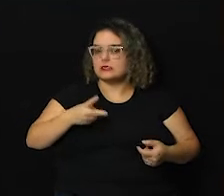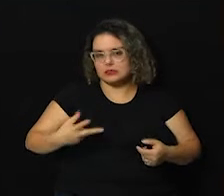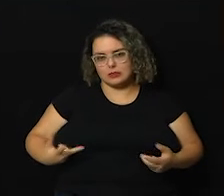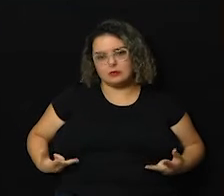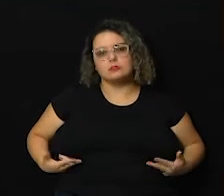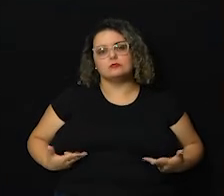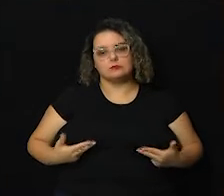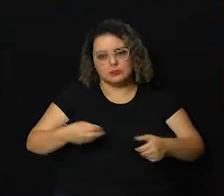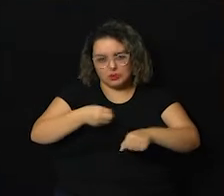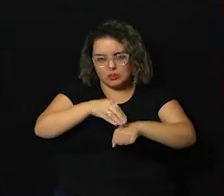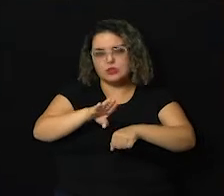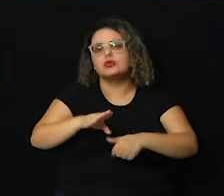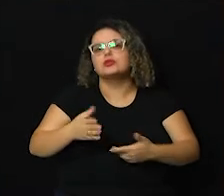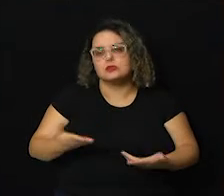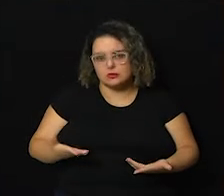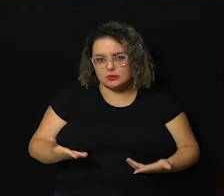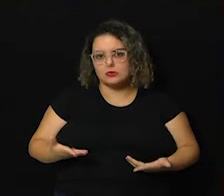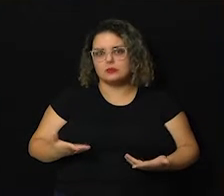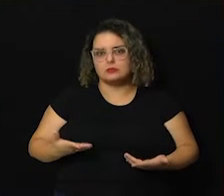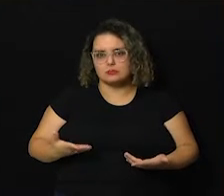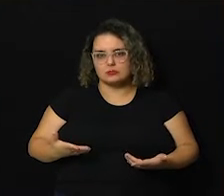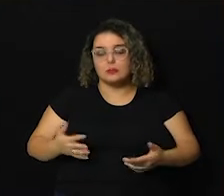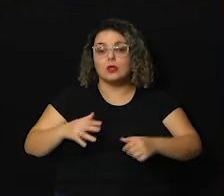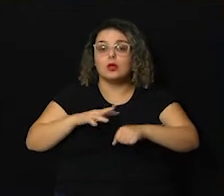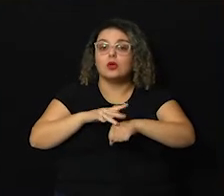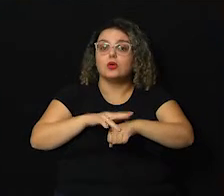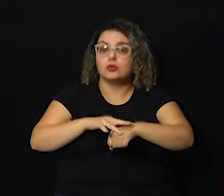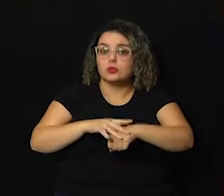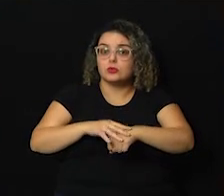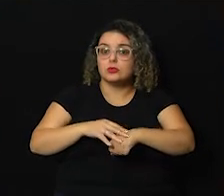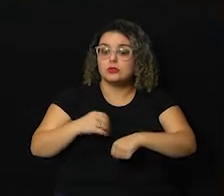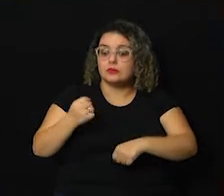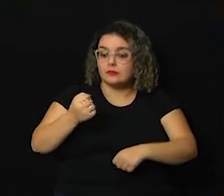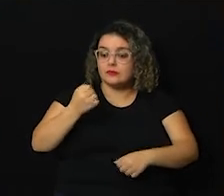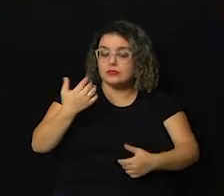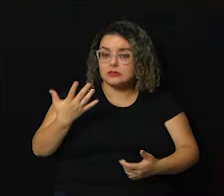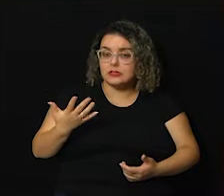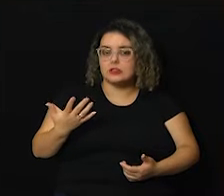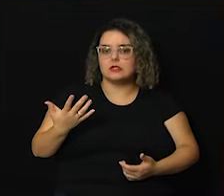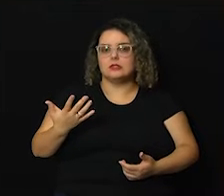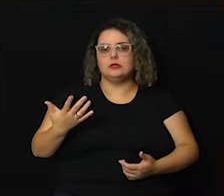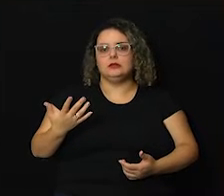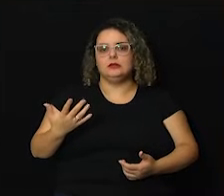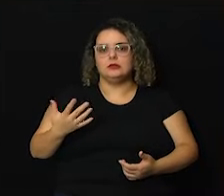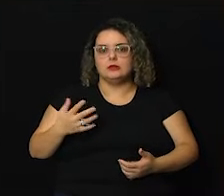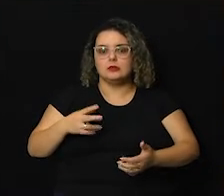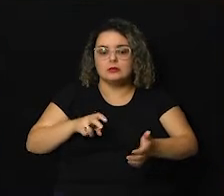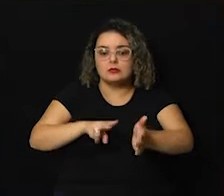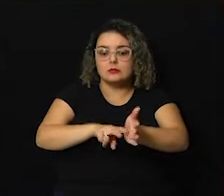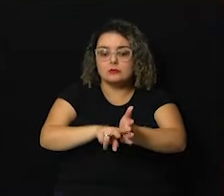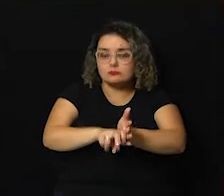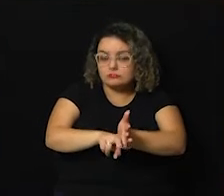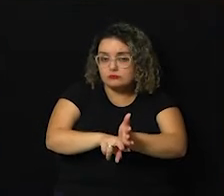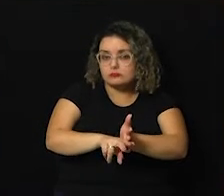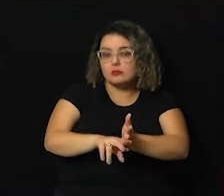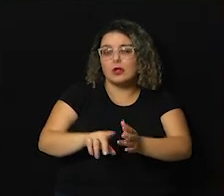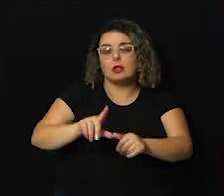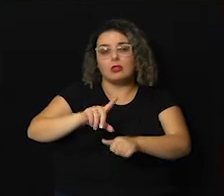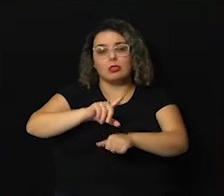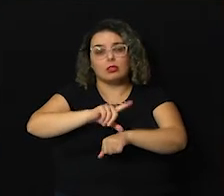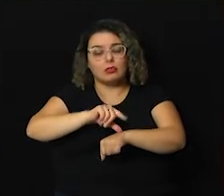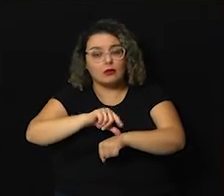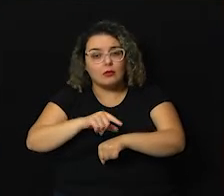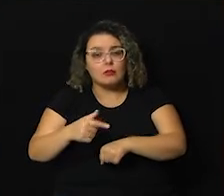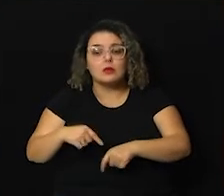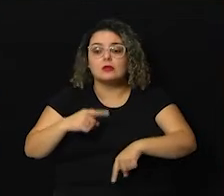indicada, tá? Quando a gente está diante de doenças muito avançadas, pacientes que fazem o diagnóstico muito tardiamente, que